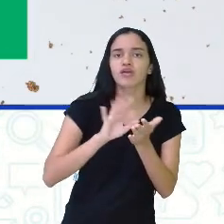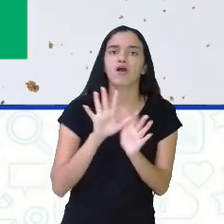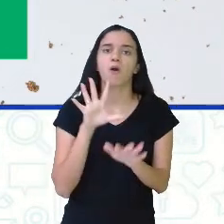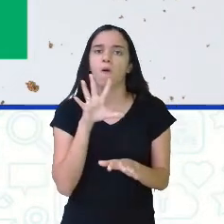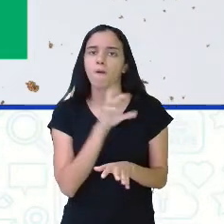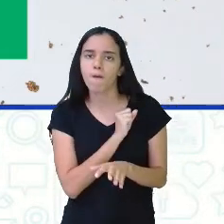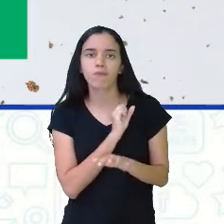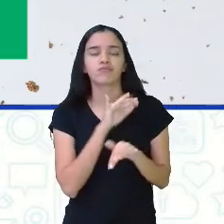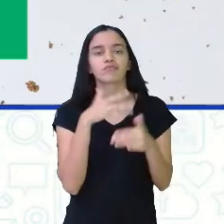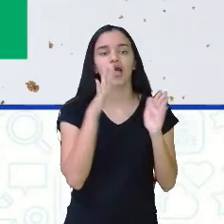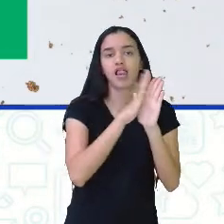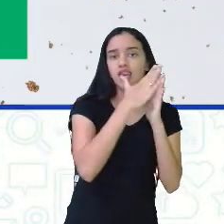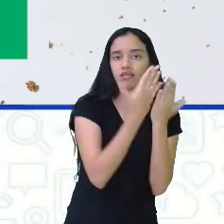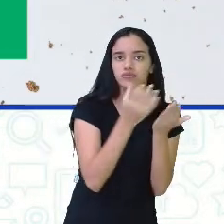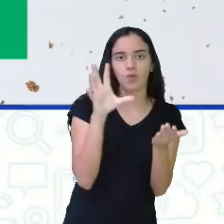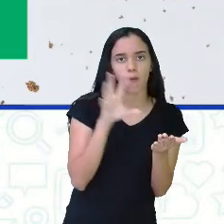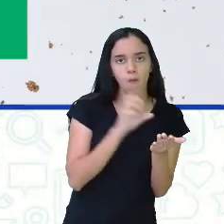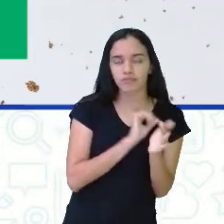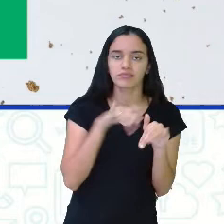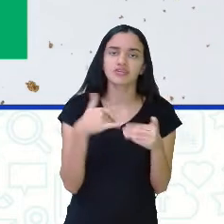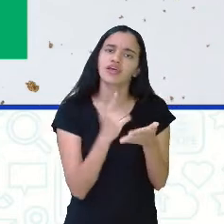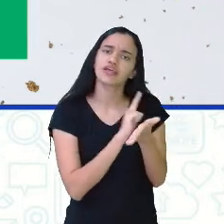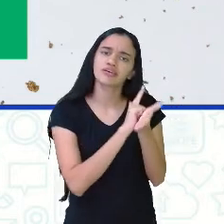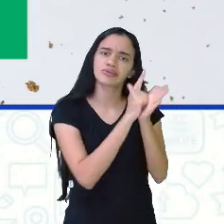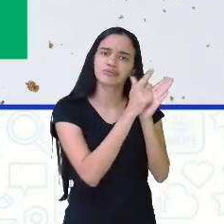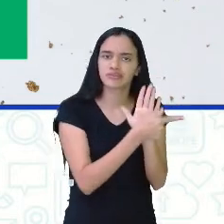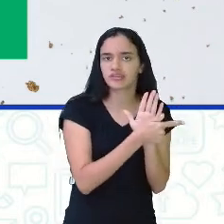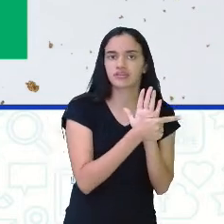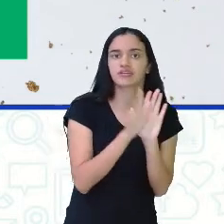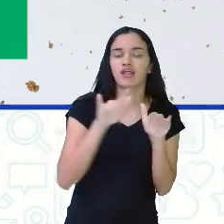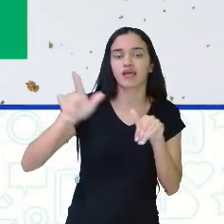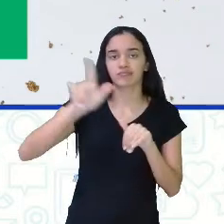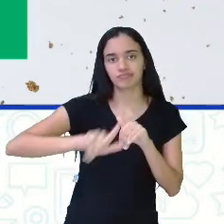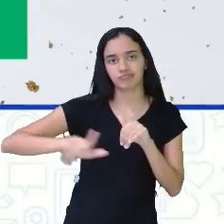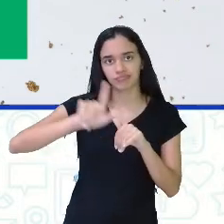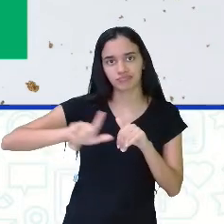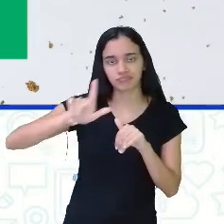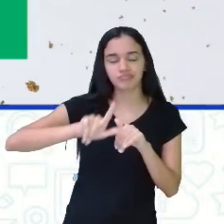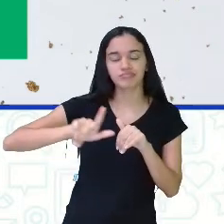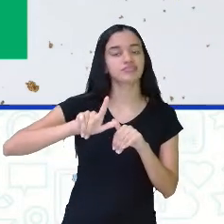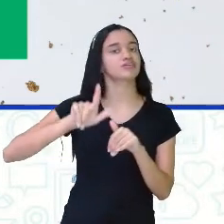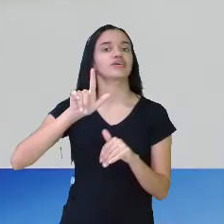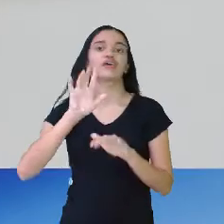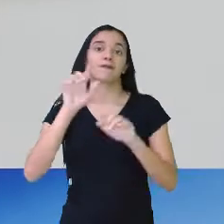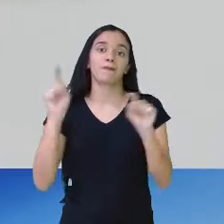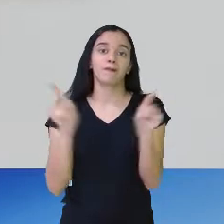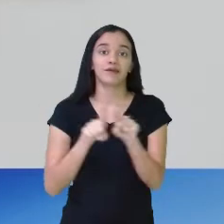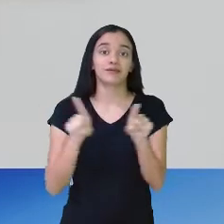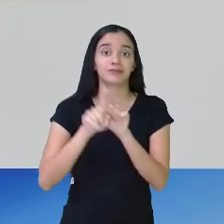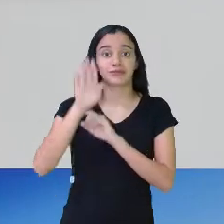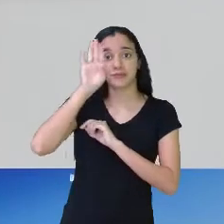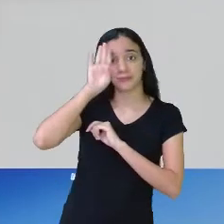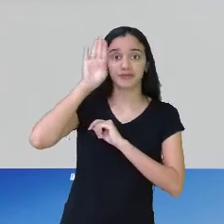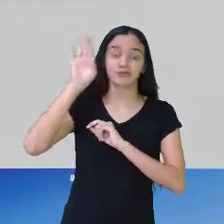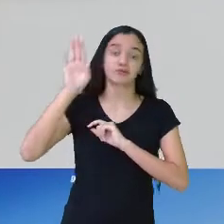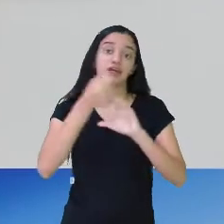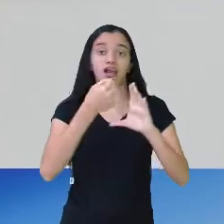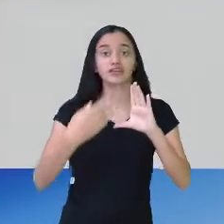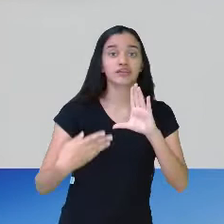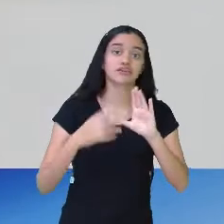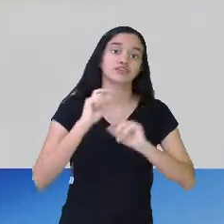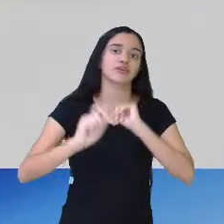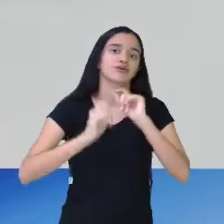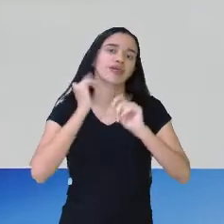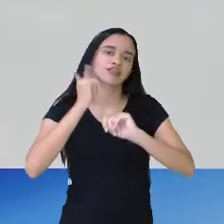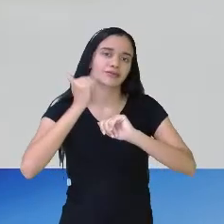outros. Então, todos esses gêneros cujo domínio é o do literário ficcional e cuja uma das principais características